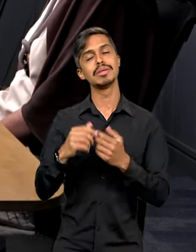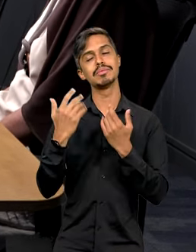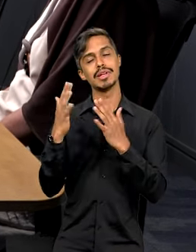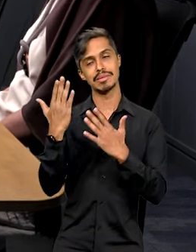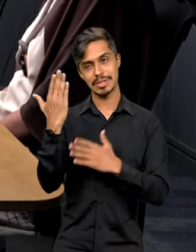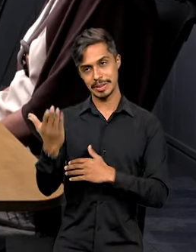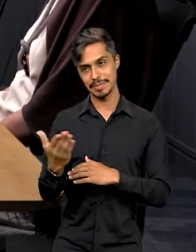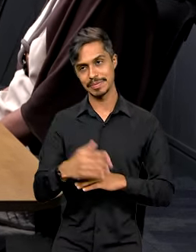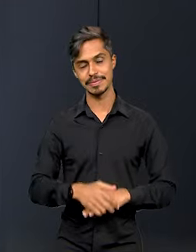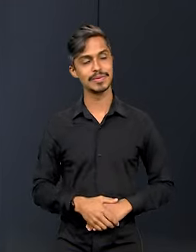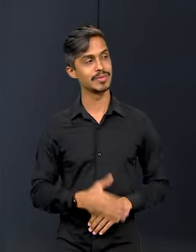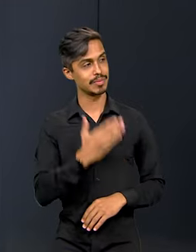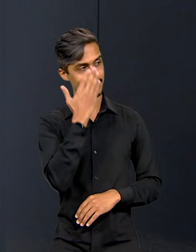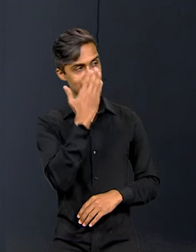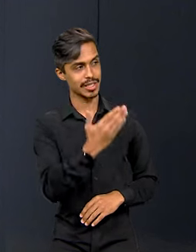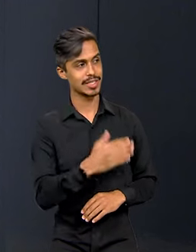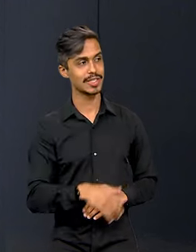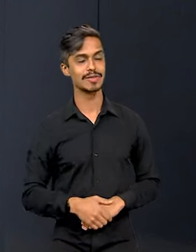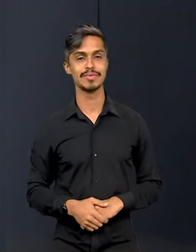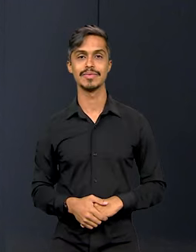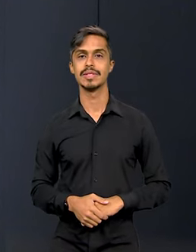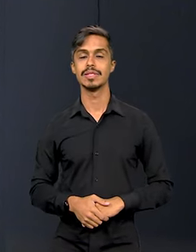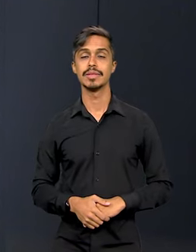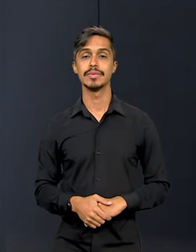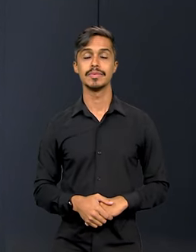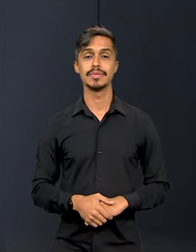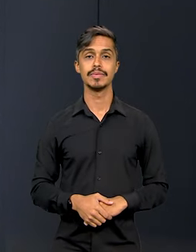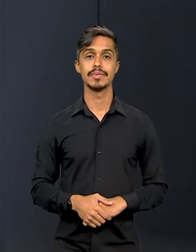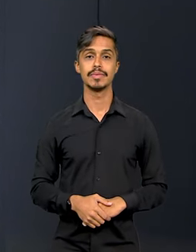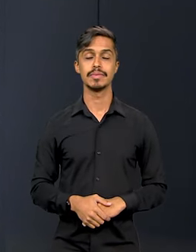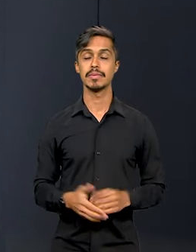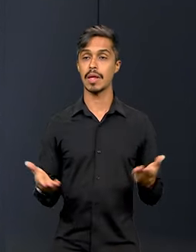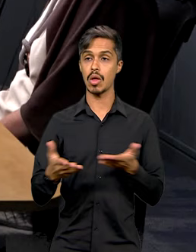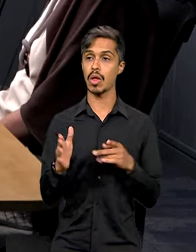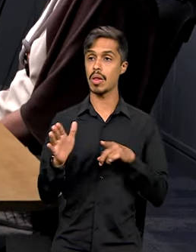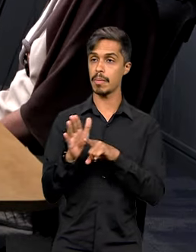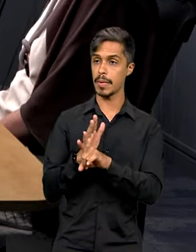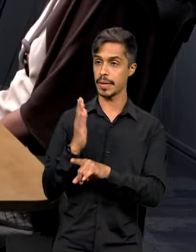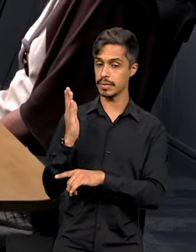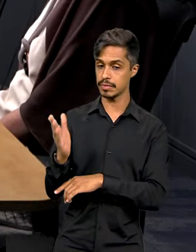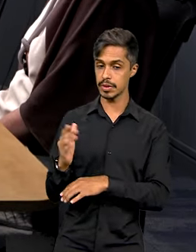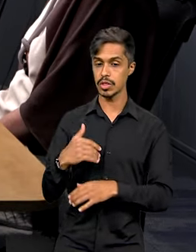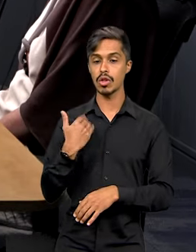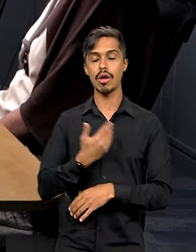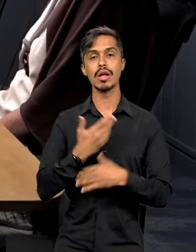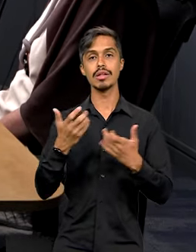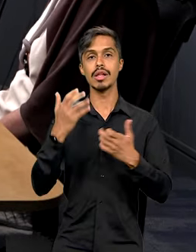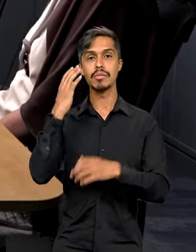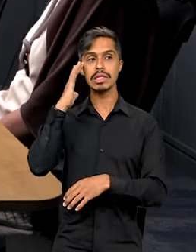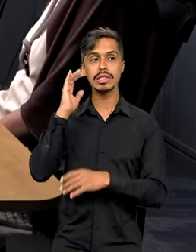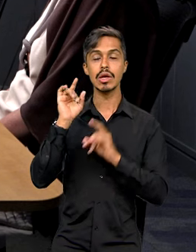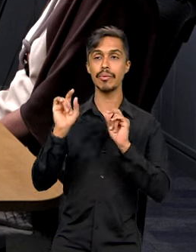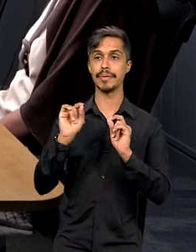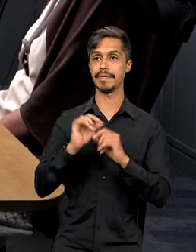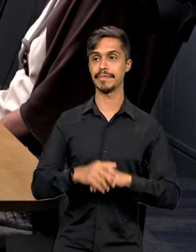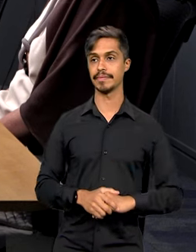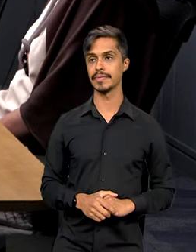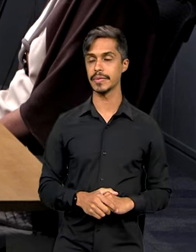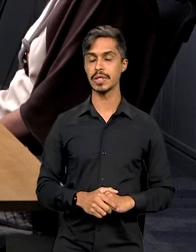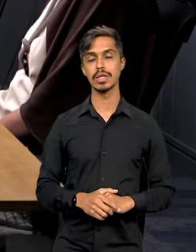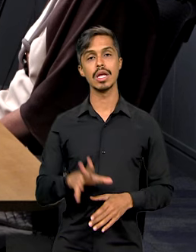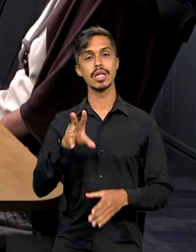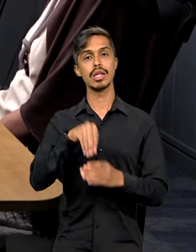por isso Parabéns secretária obrigada agora a a pergunta pra senhora a gente quer entender o seguinte